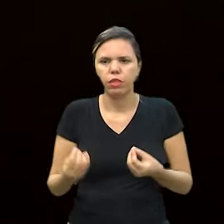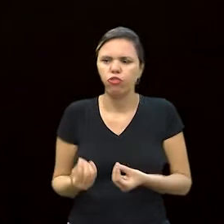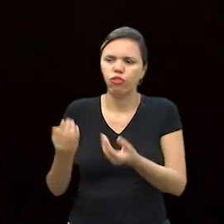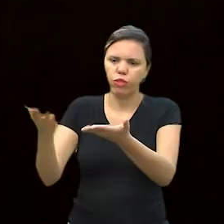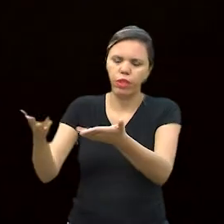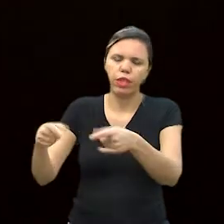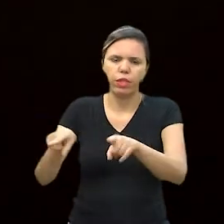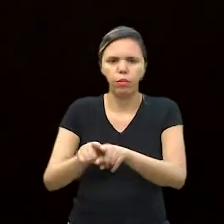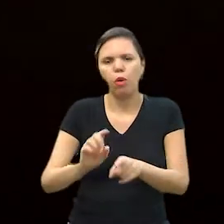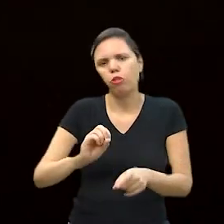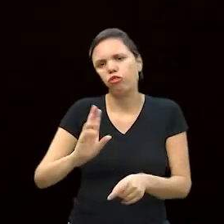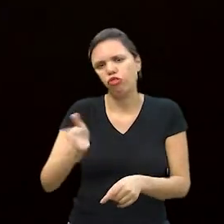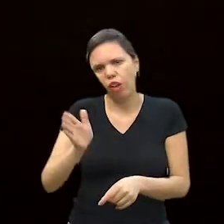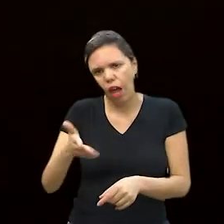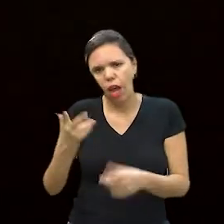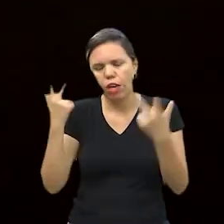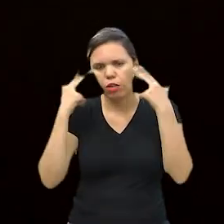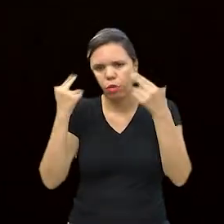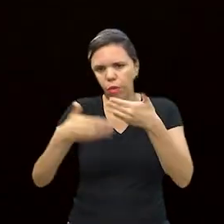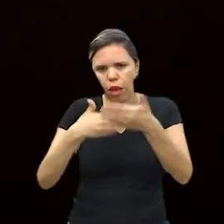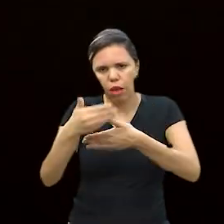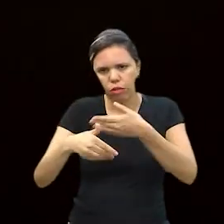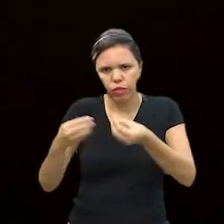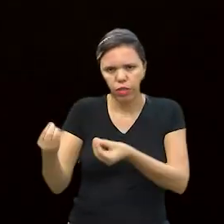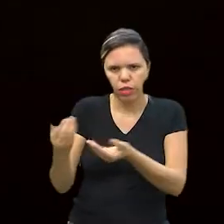surgiu, ou ela já era uma rotina de vocês?